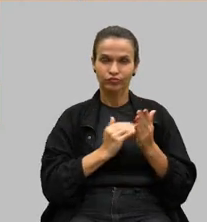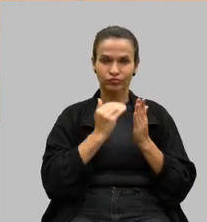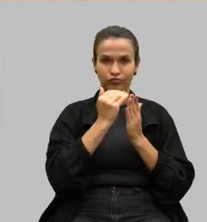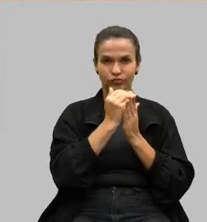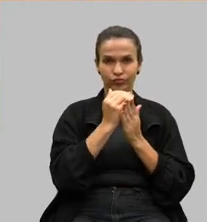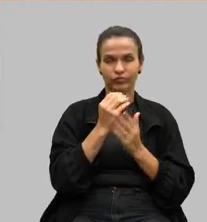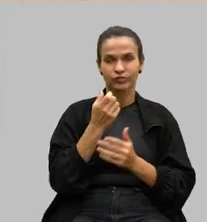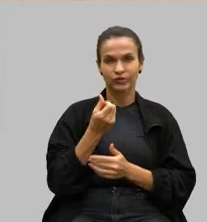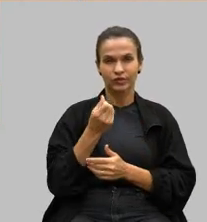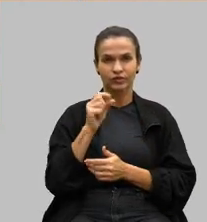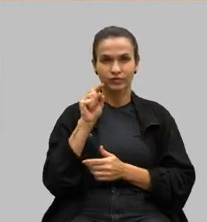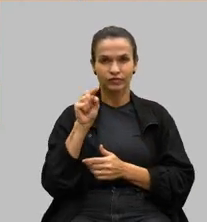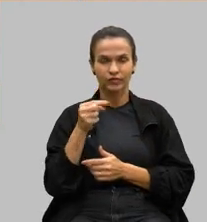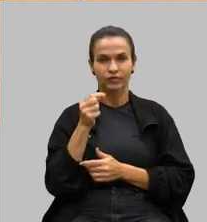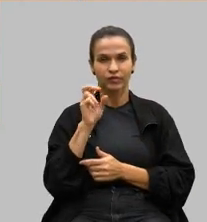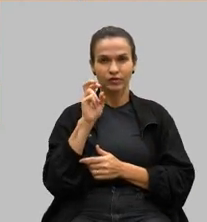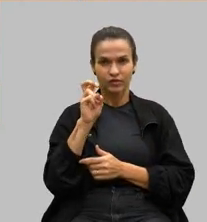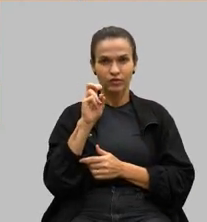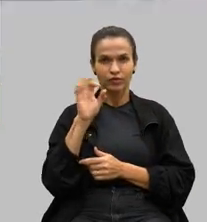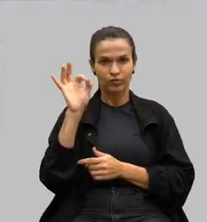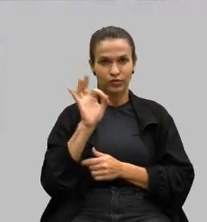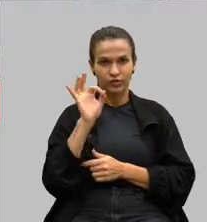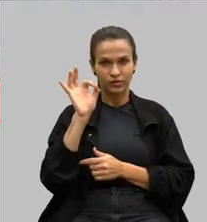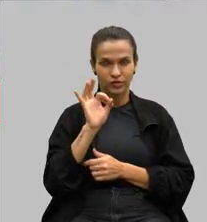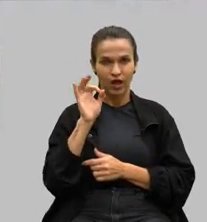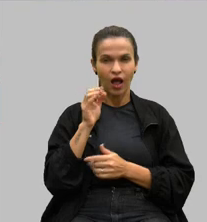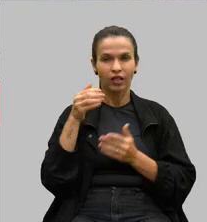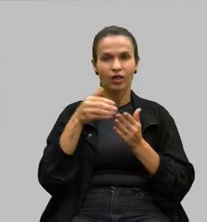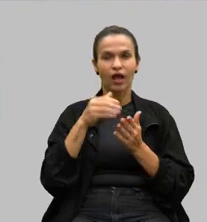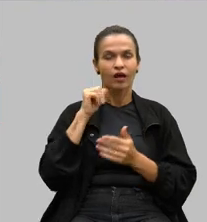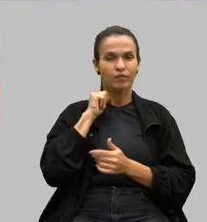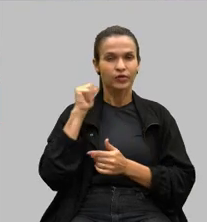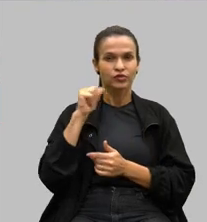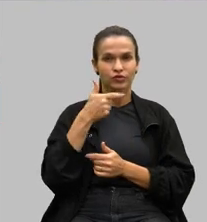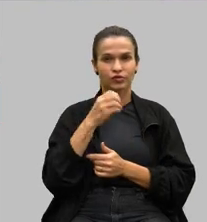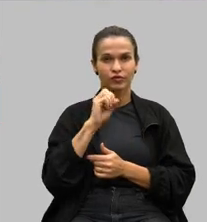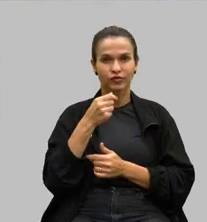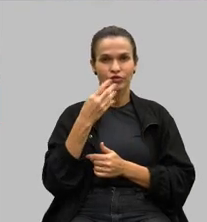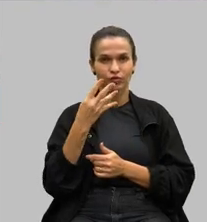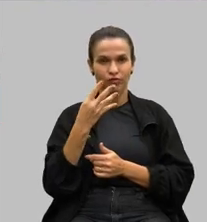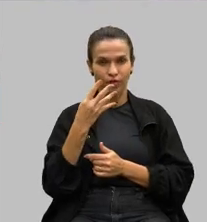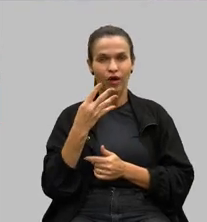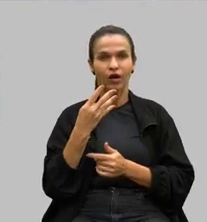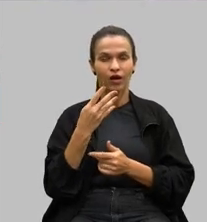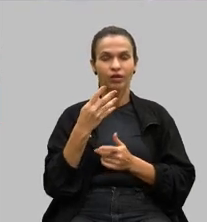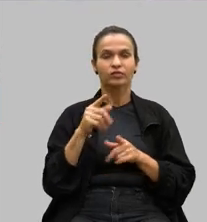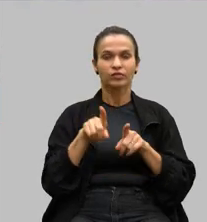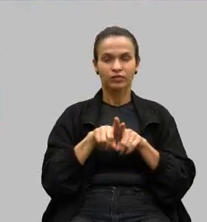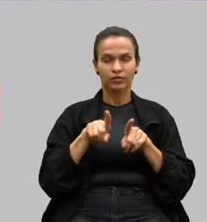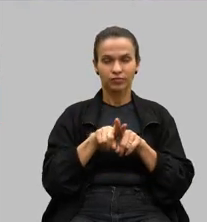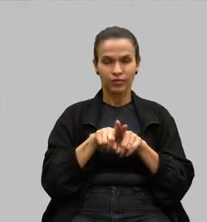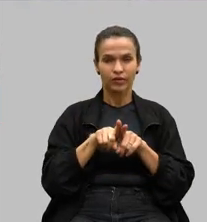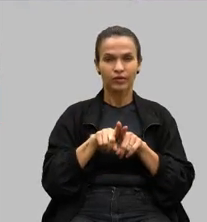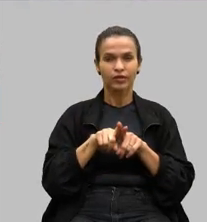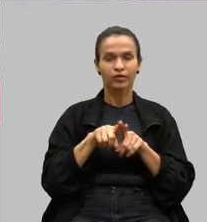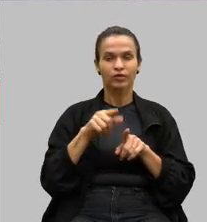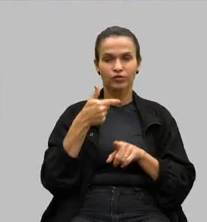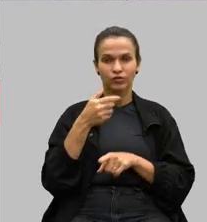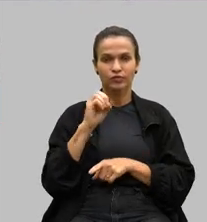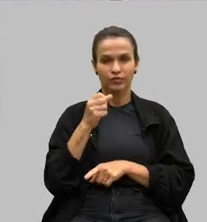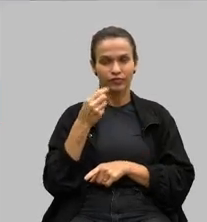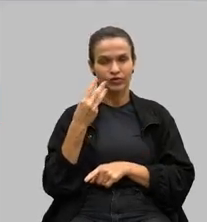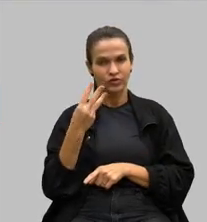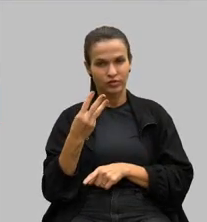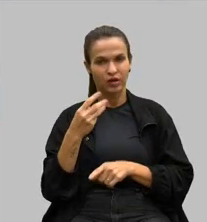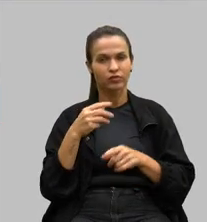405.000 é Até abril de 2024 380.000 empregos Abril 2023 eh Pous